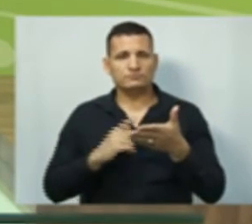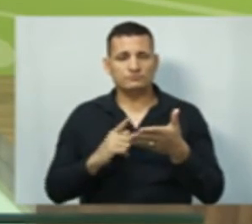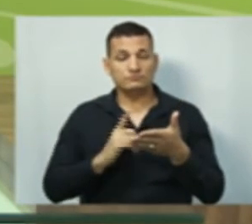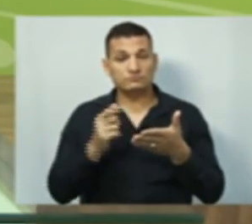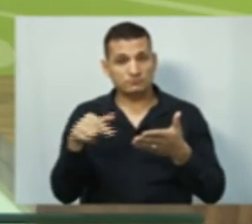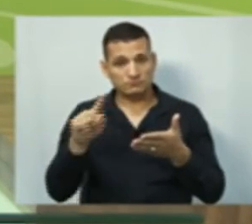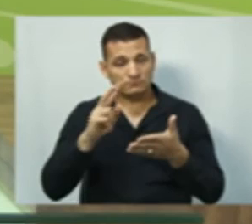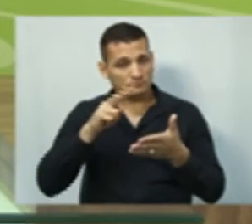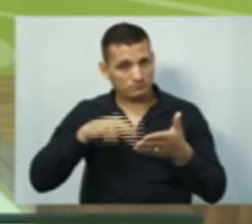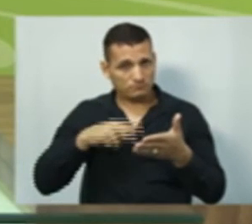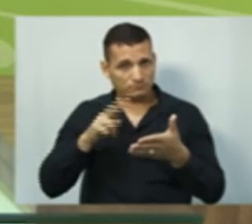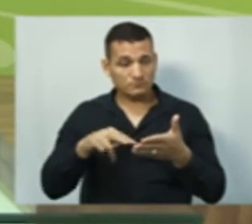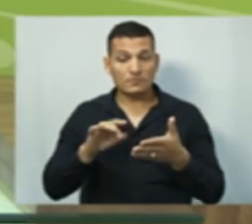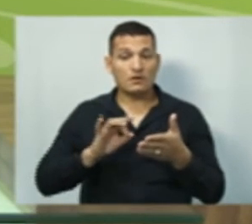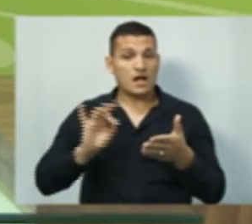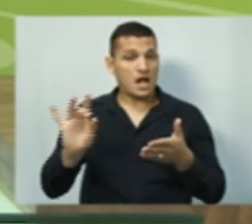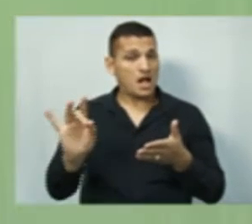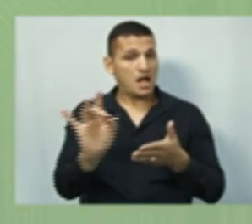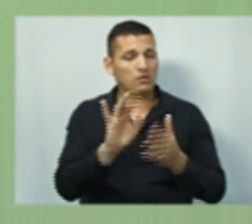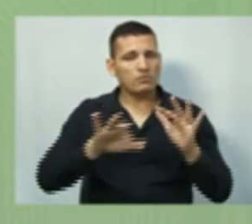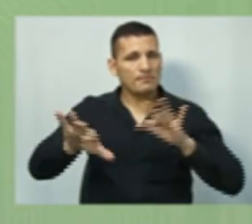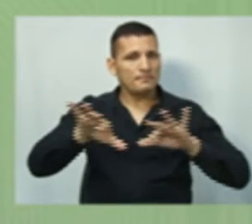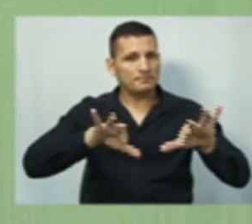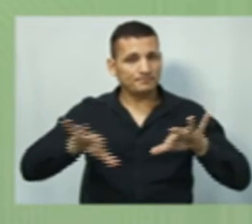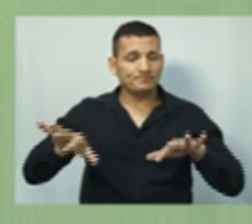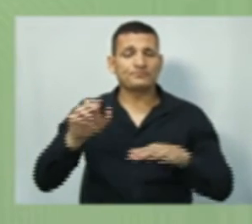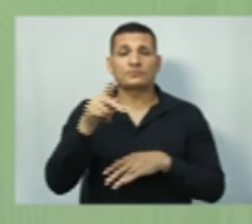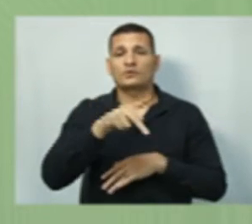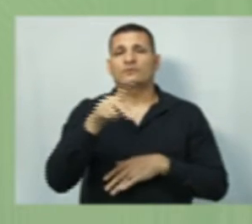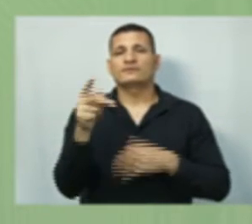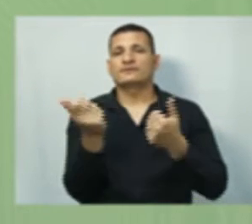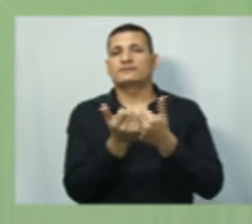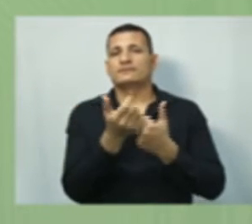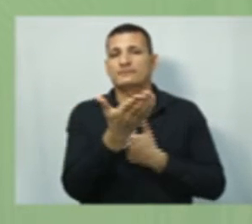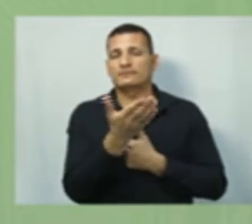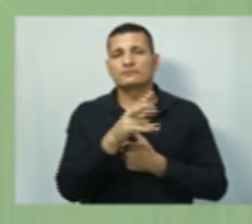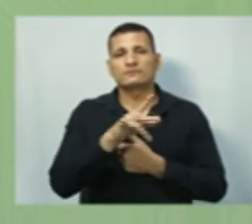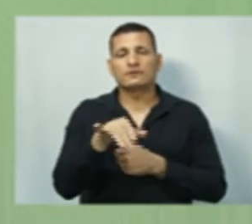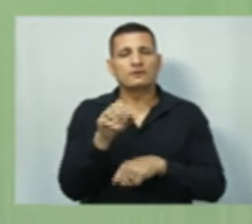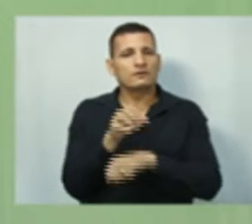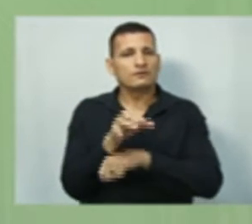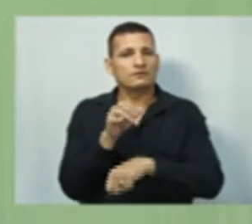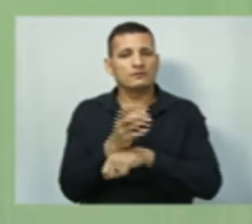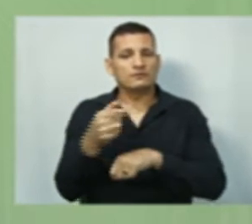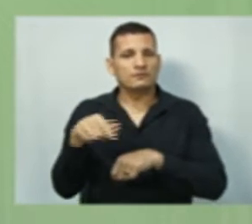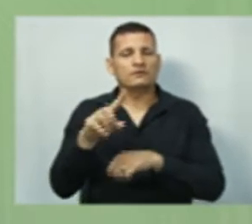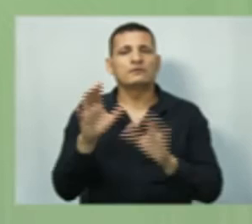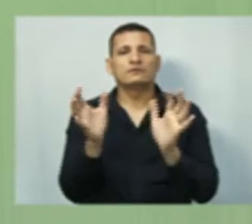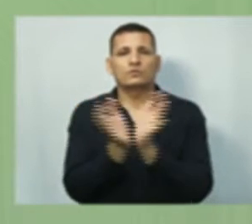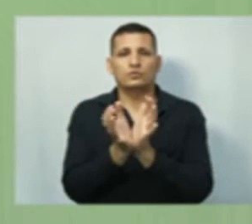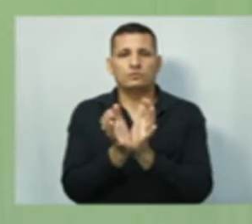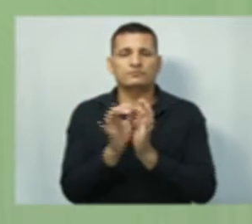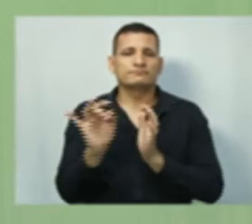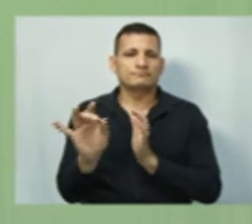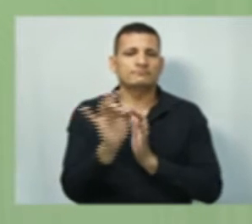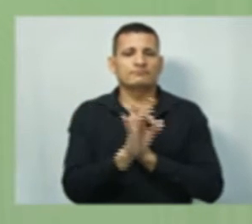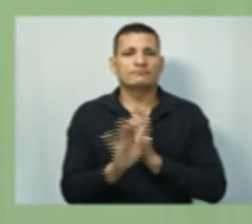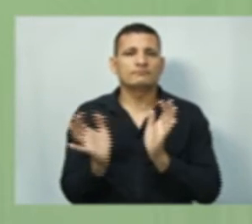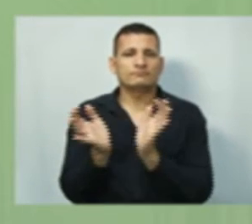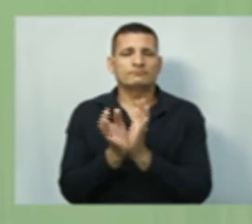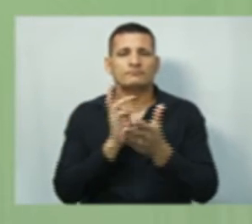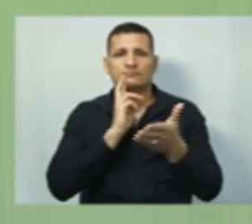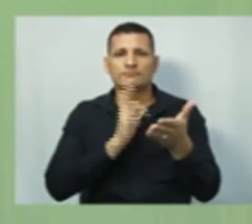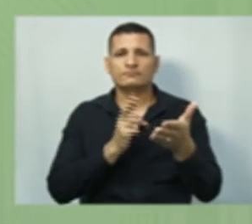lido individualmente e aí os professores vão orientar a formação de grupos para que cada grupo responda